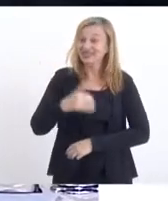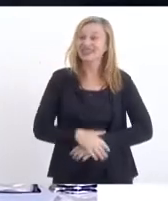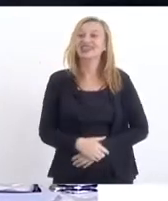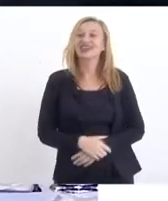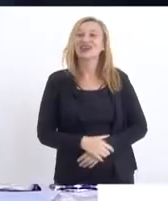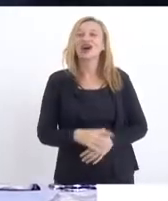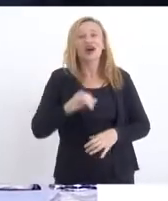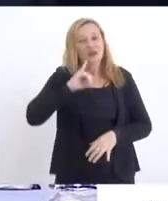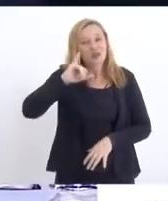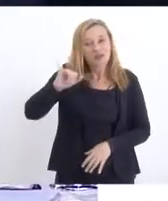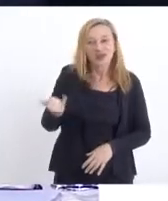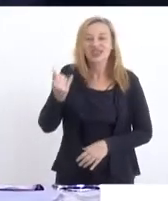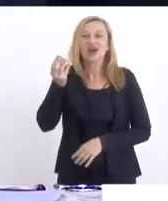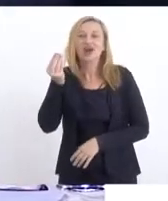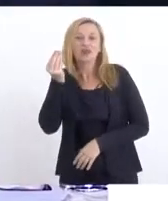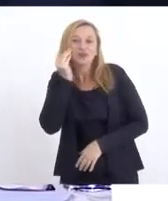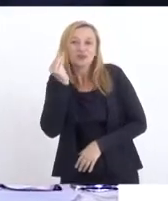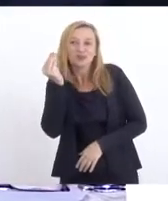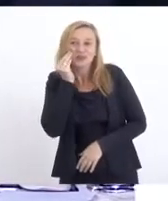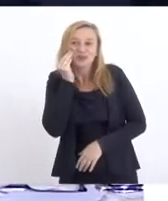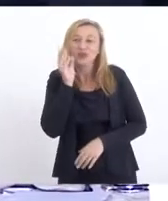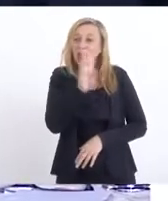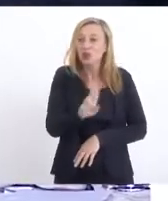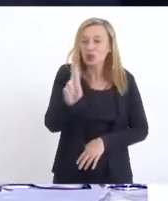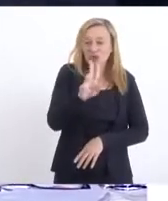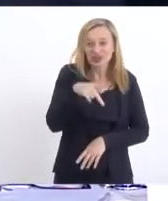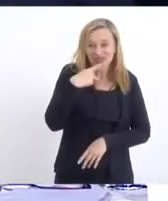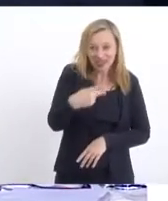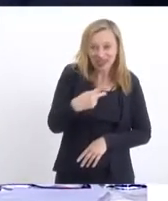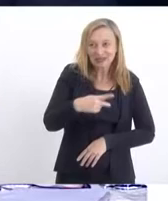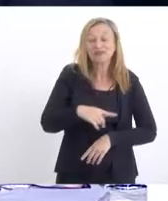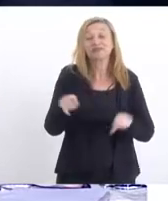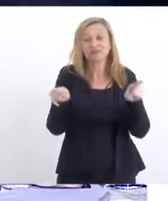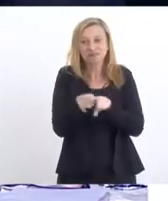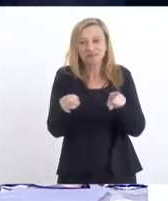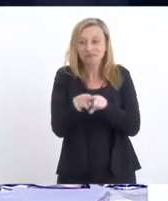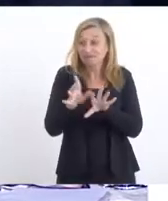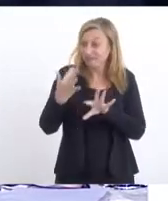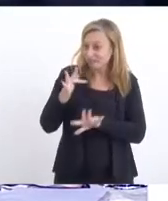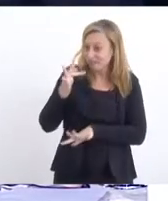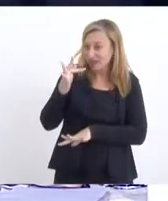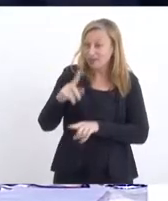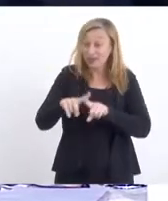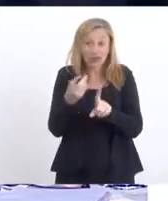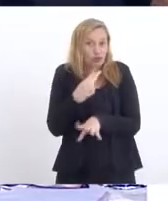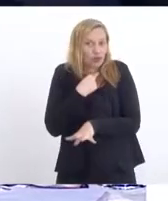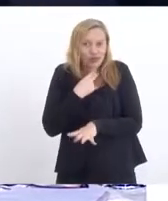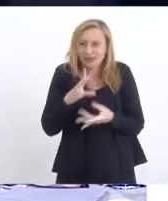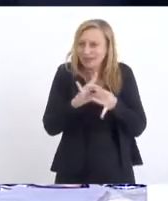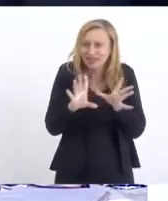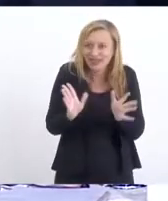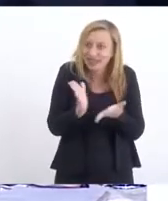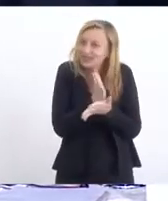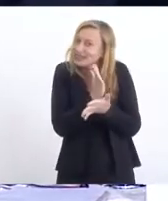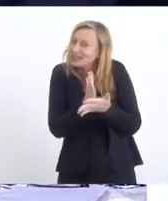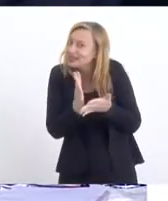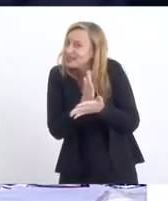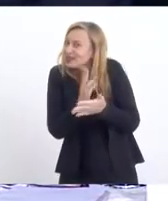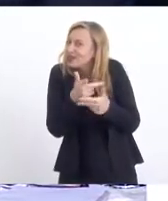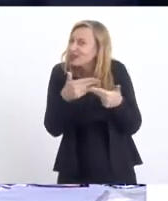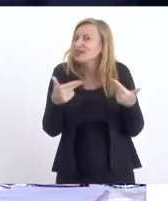vou aproveitar a oportunidade e fazer uso da palavra, também em breve, mas eu não posso deixar de fazer algumas